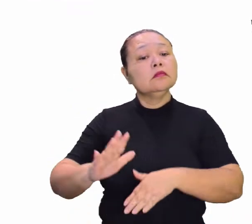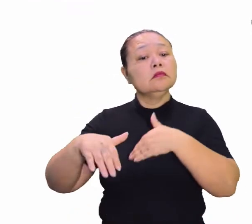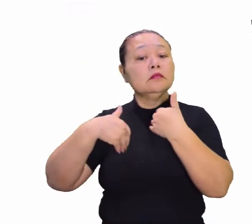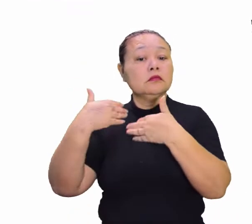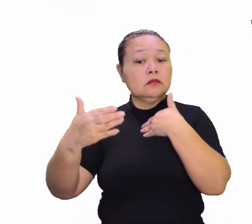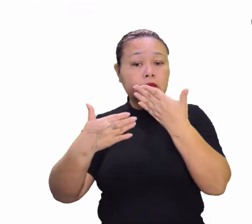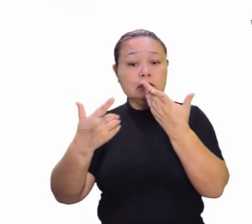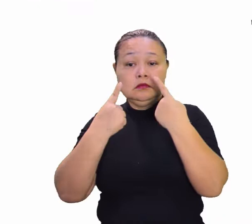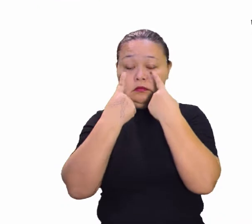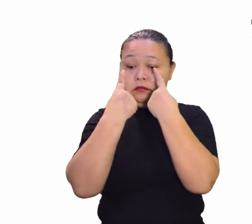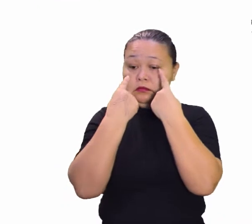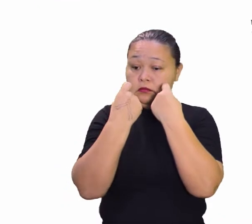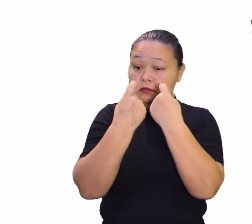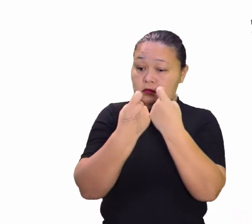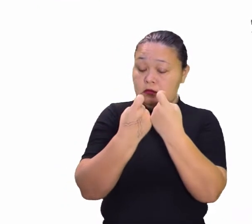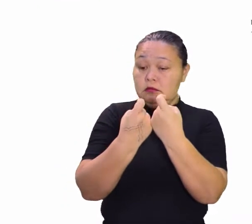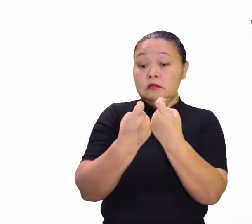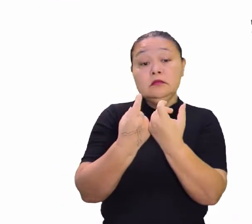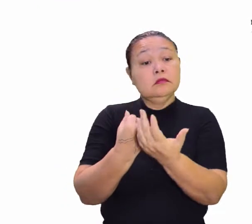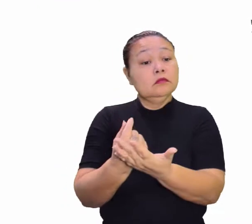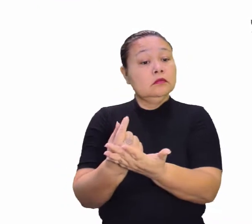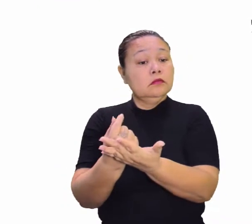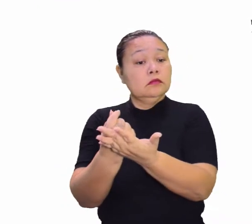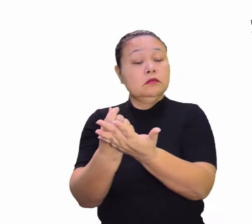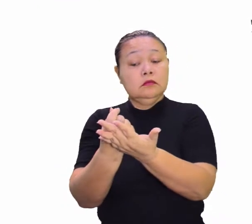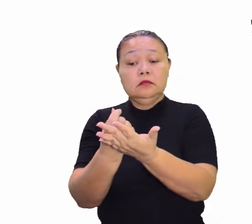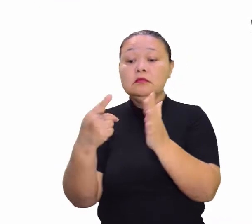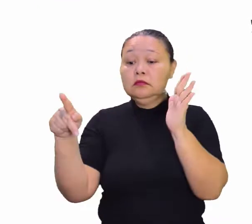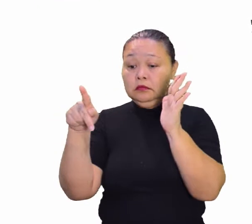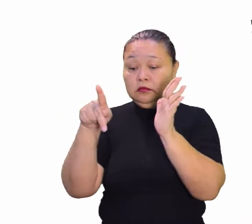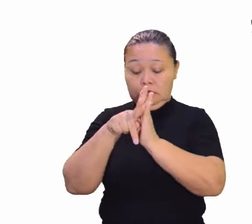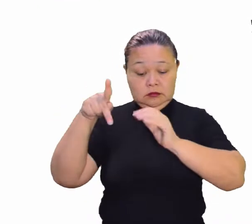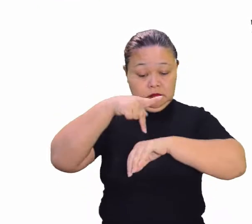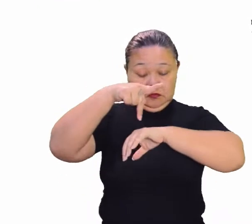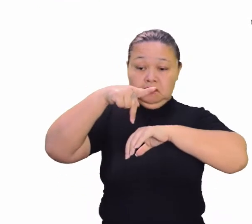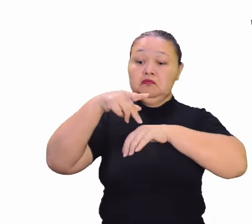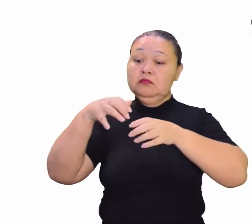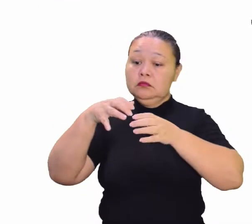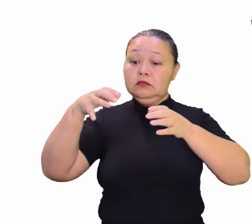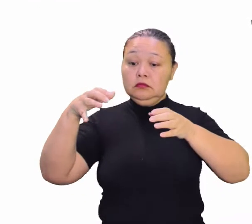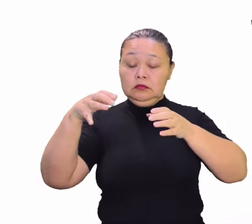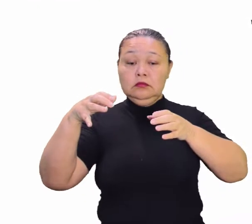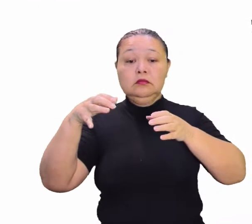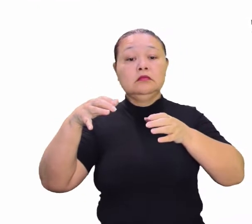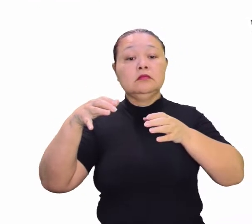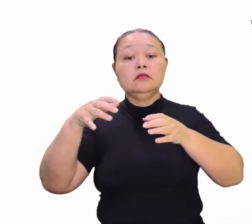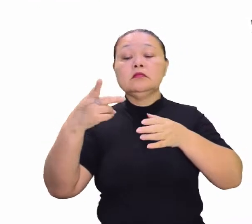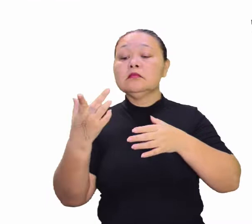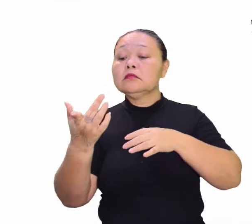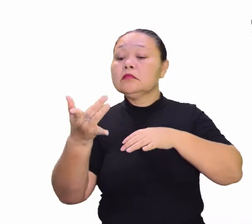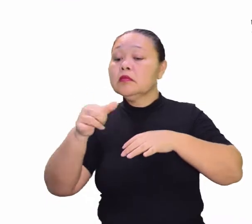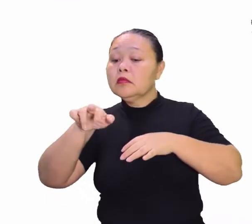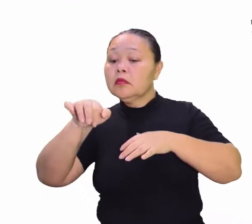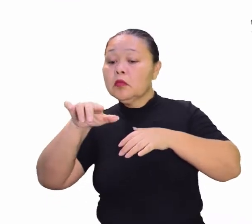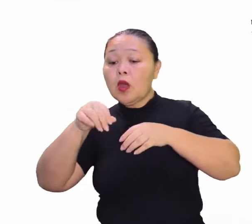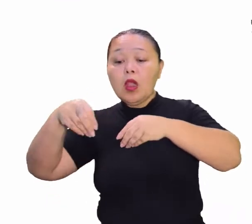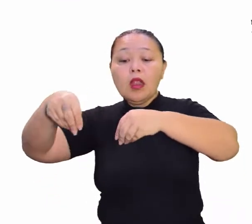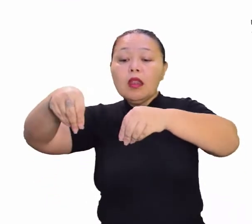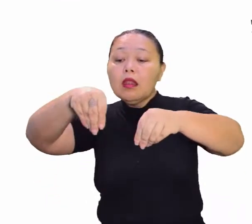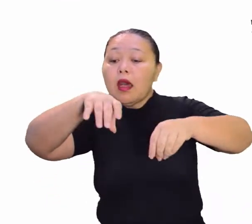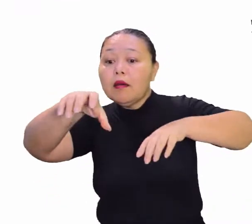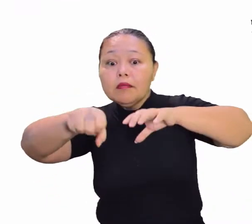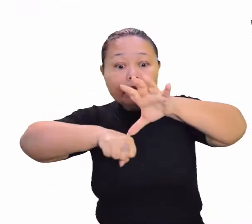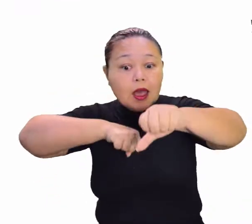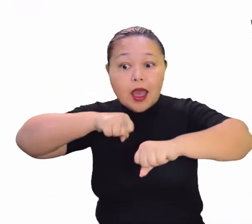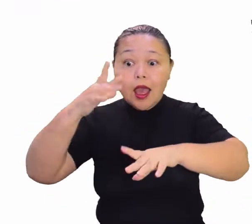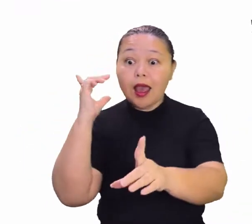Submetidos ao controle e aos interesses econômicos das metrópoles, as riquezas dos territórios